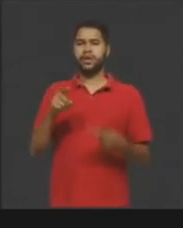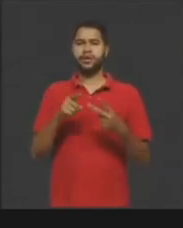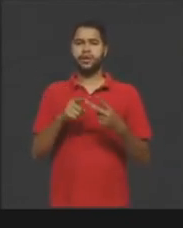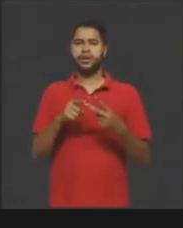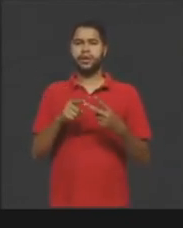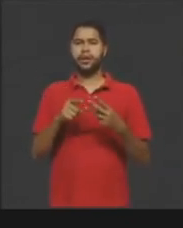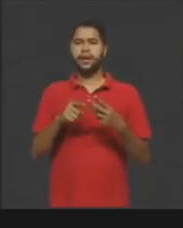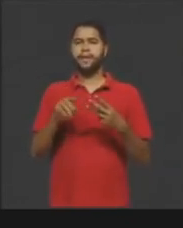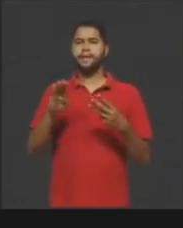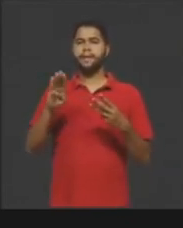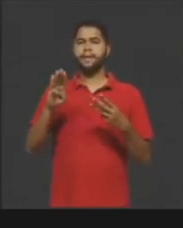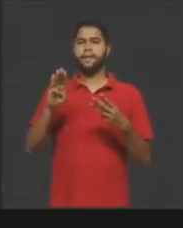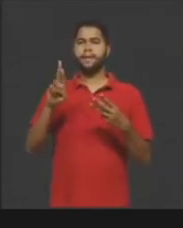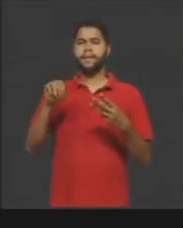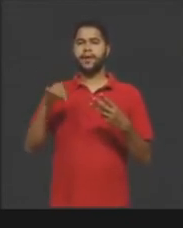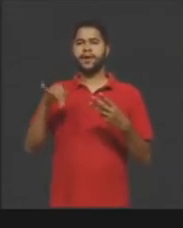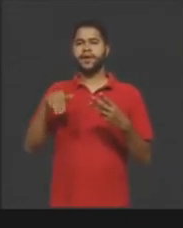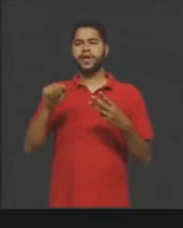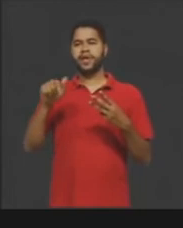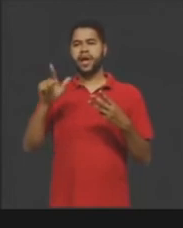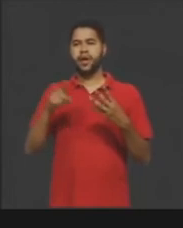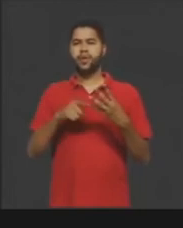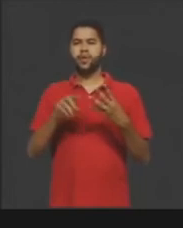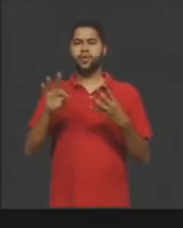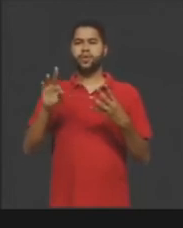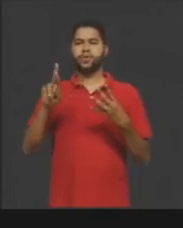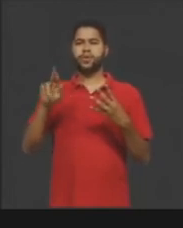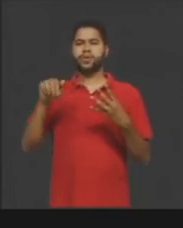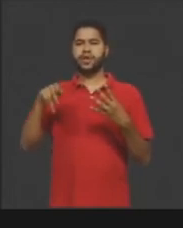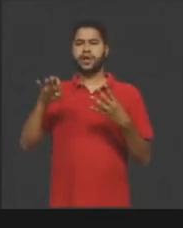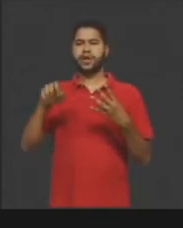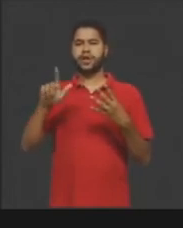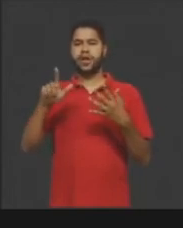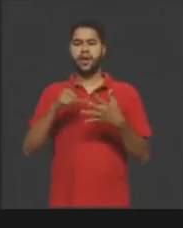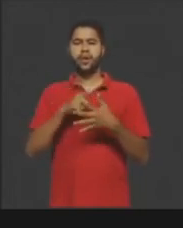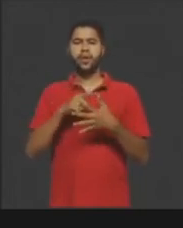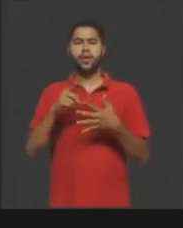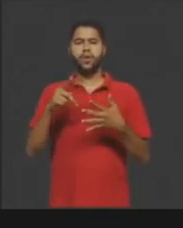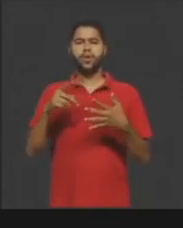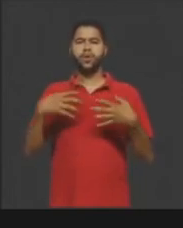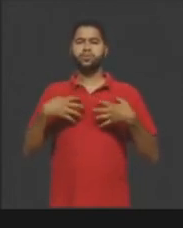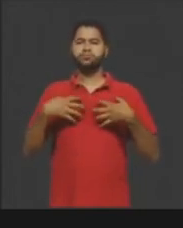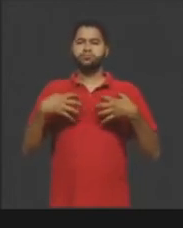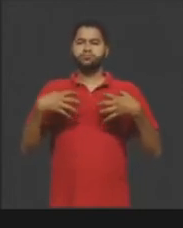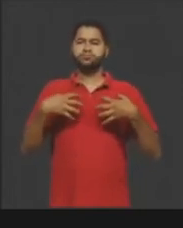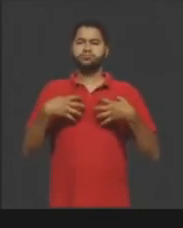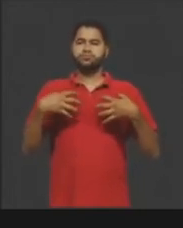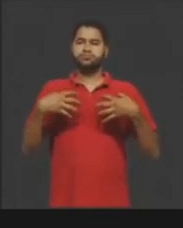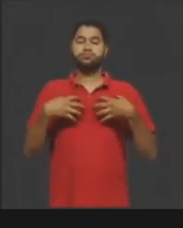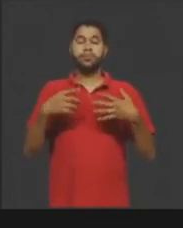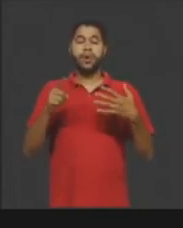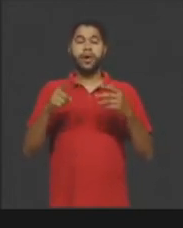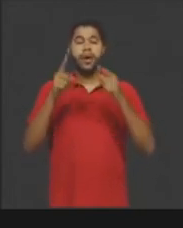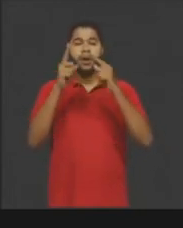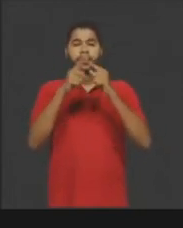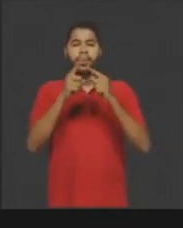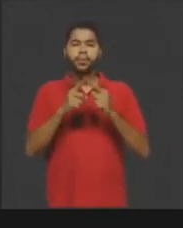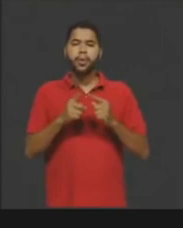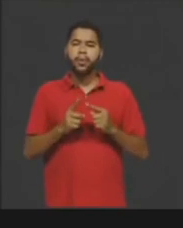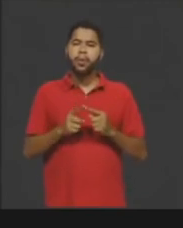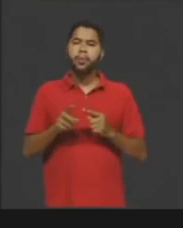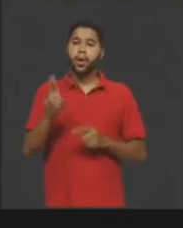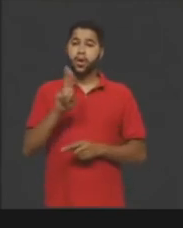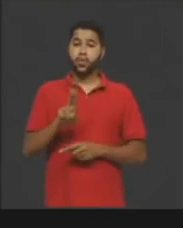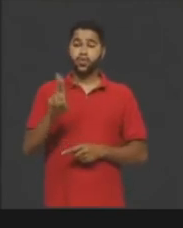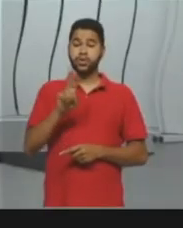braquial, respiração traqueal, respiração pulmonar. Então, um tipo de respiração é um dos critérios utilizados lá dentro do